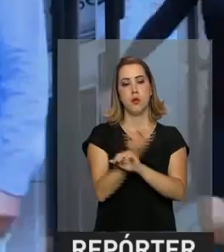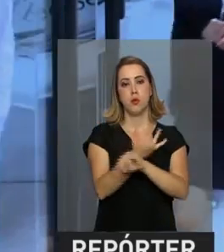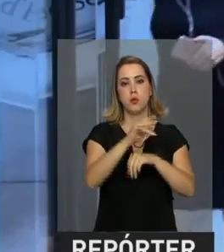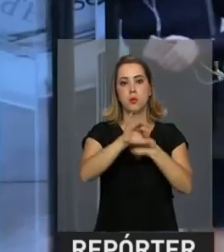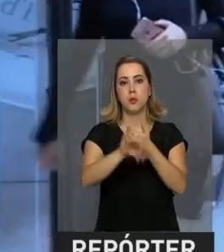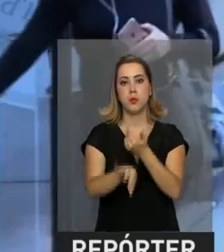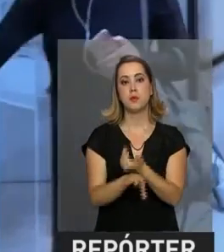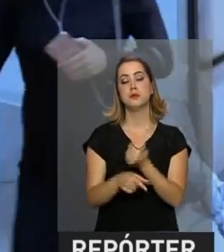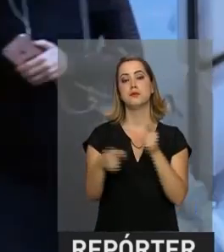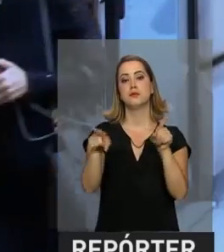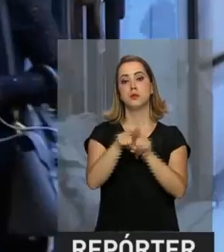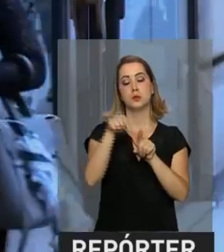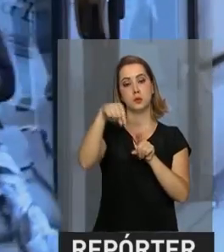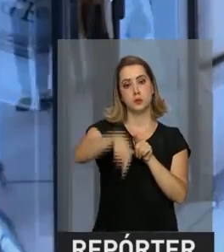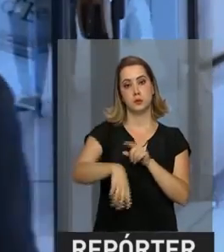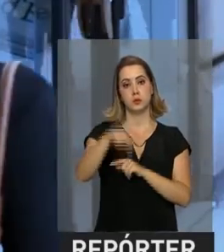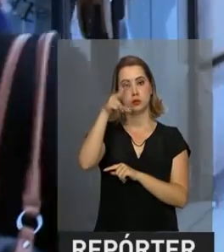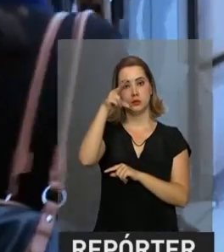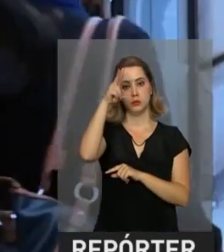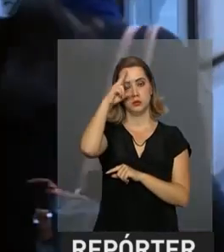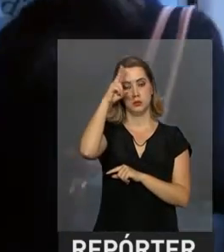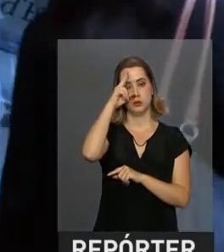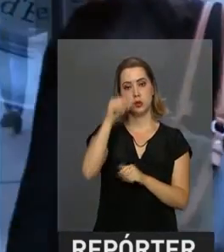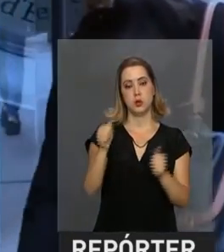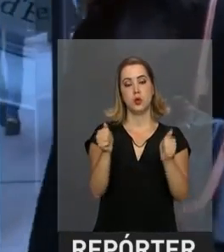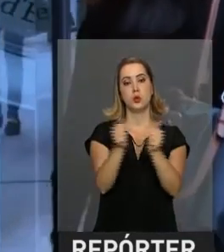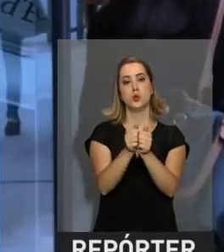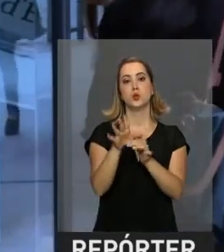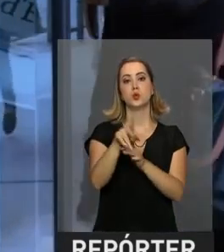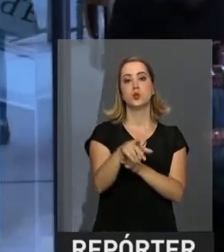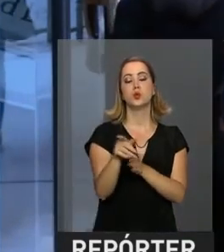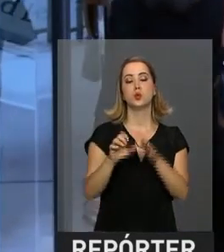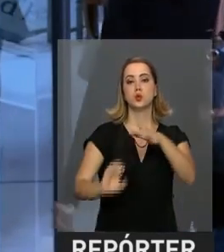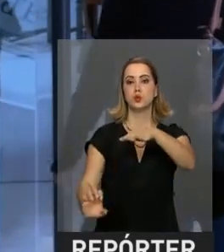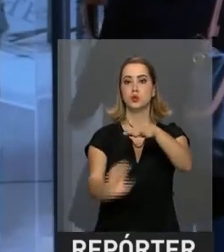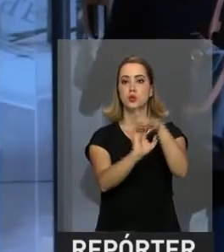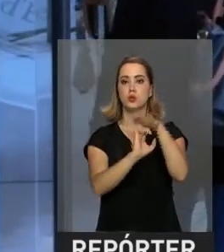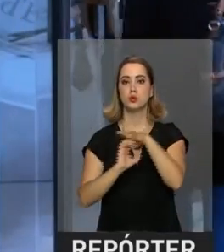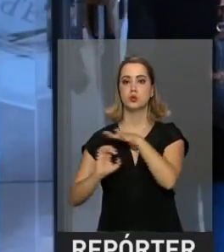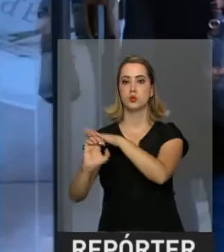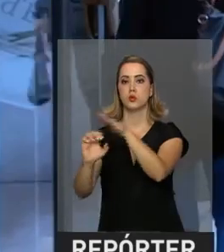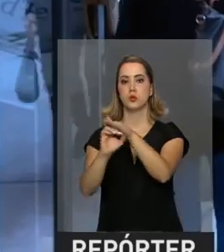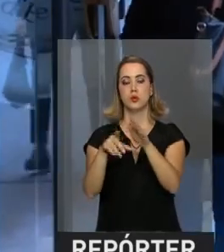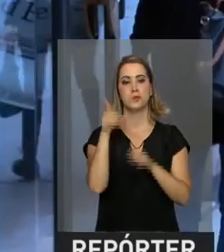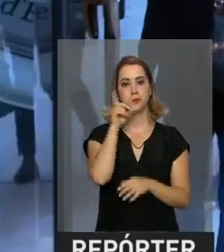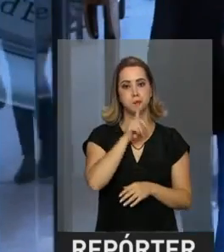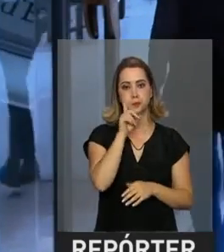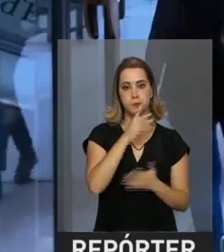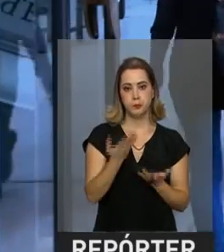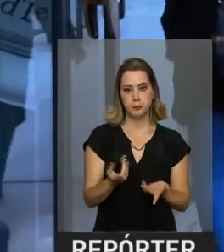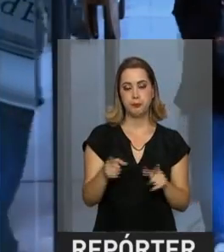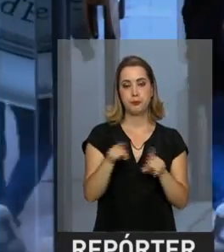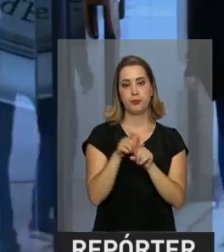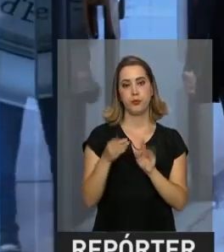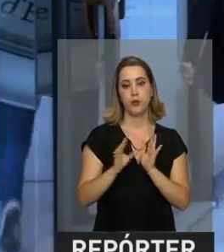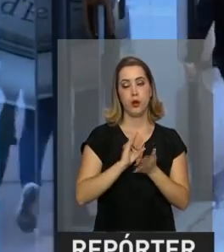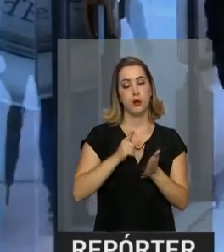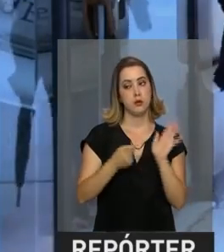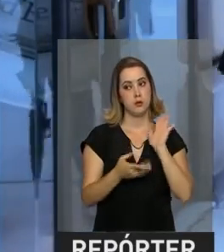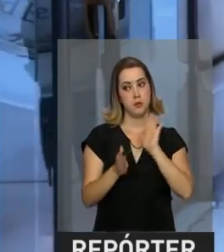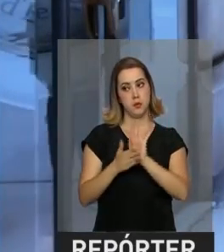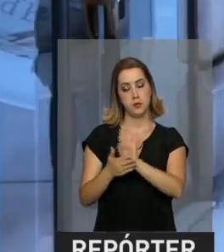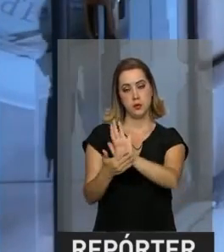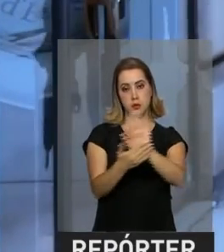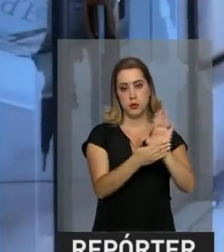feira que nova york nos estados unidos com investidores norte americanos eles apresentaram propostas de investimentos no brasil